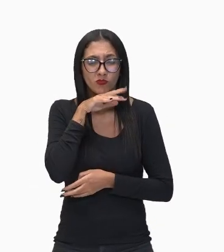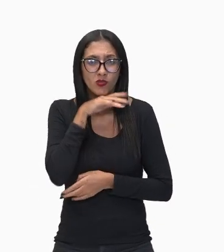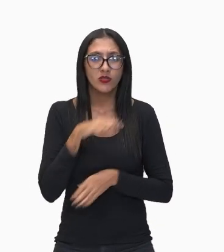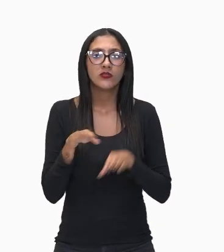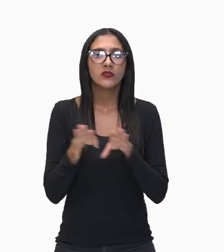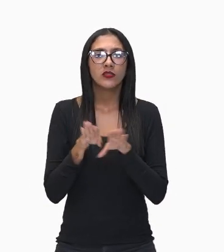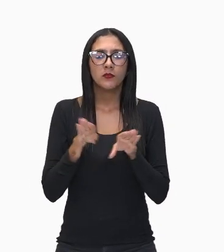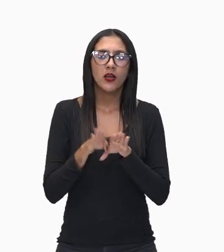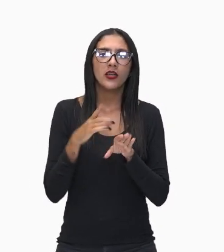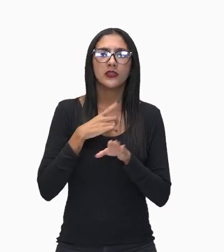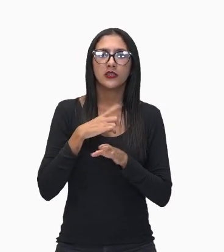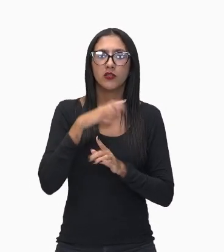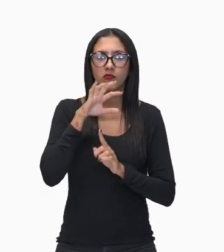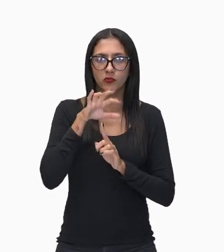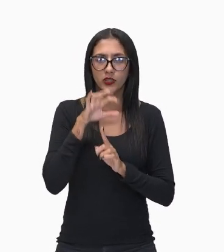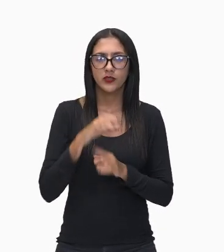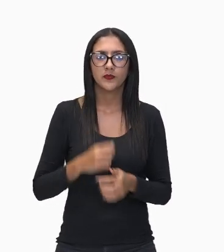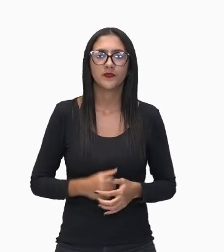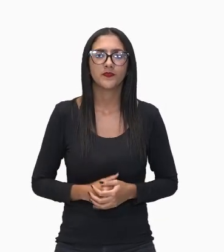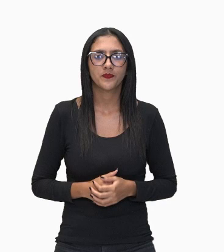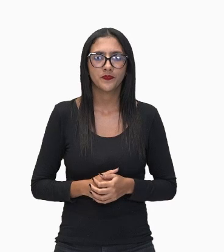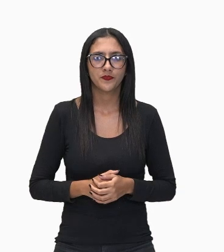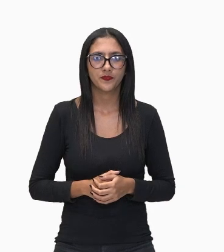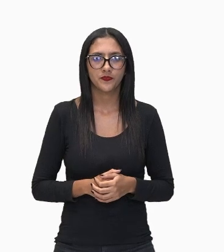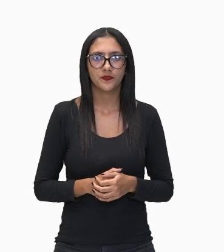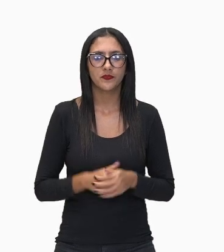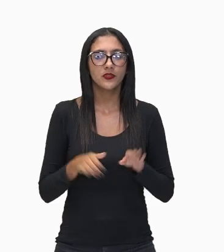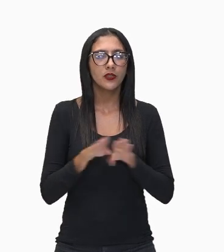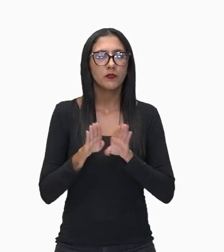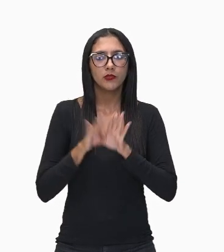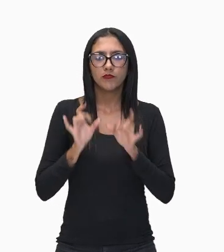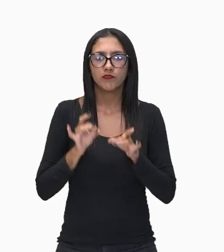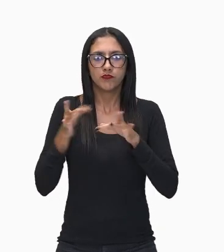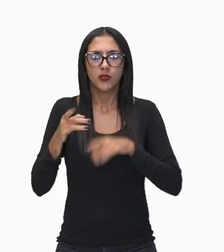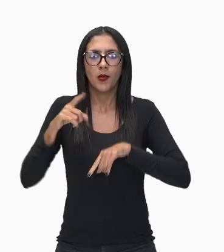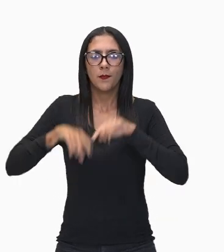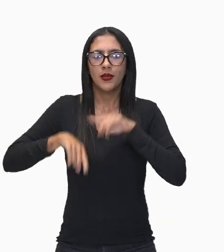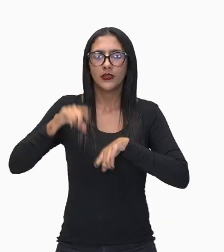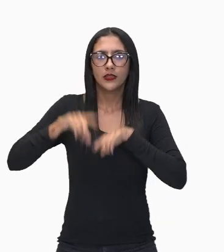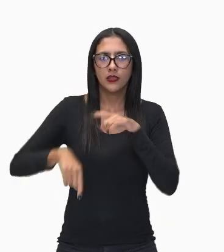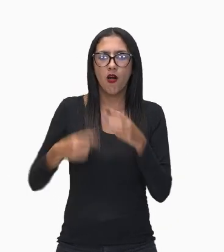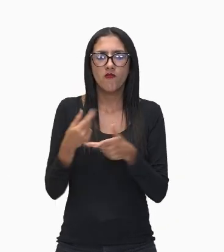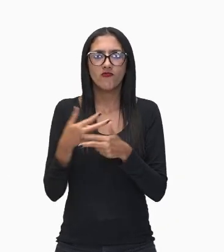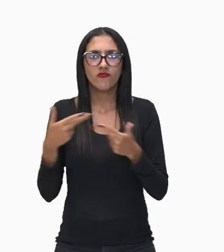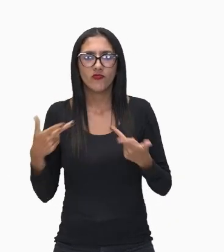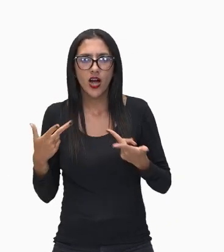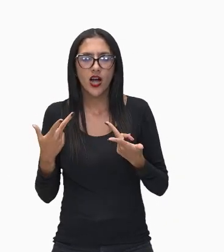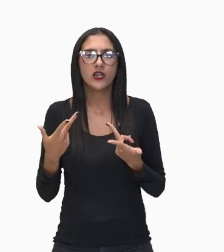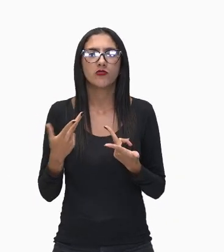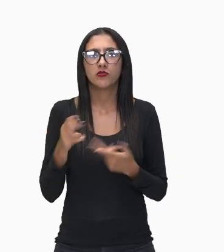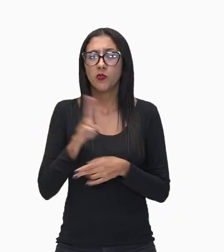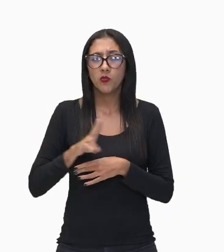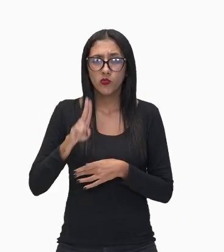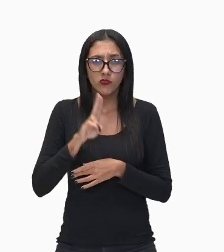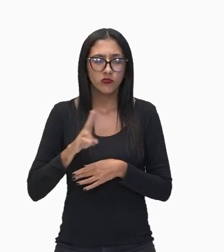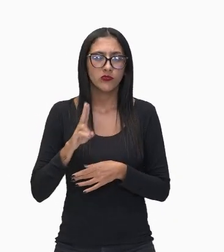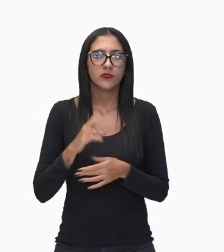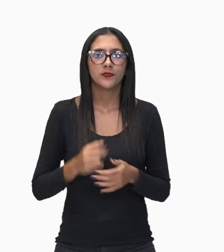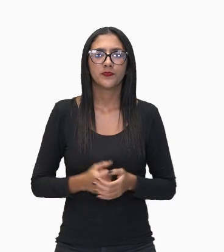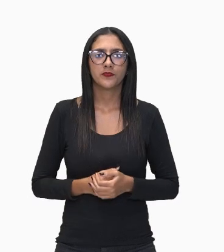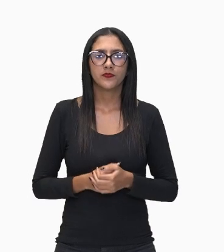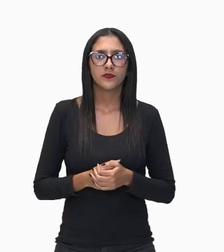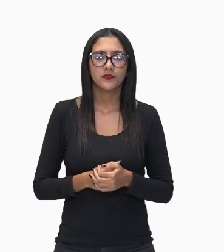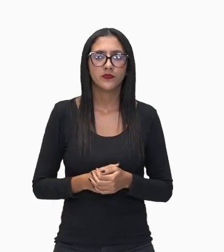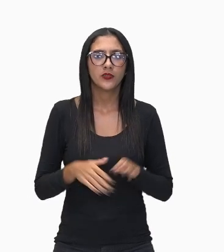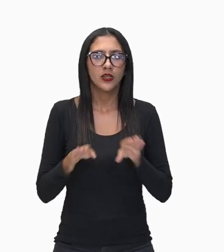que contaminam os solos. O descarte de embalagens, restos de insumos utilizados na produção e o lançamento